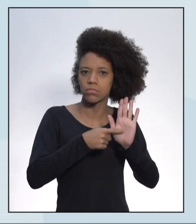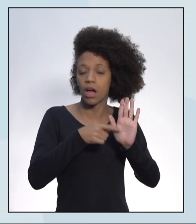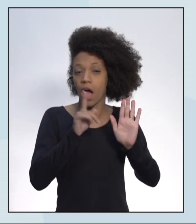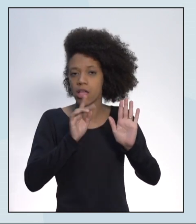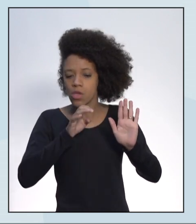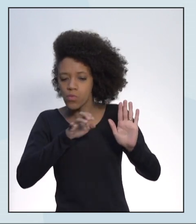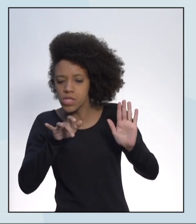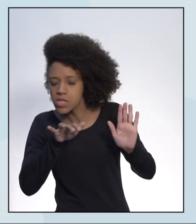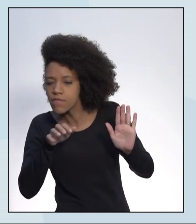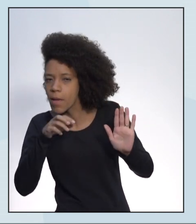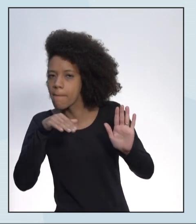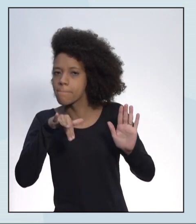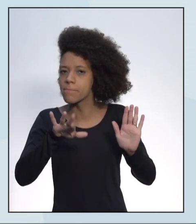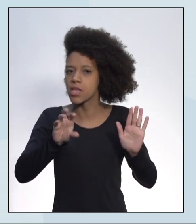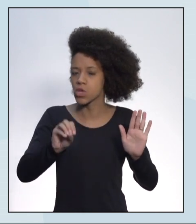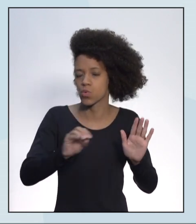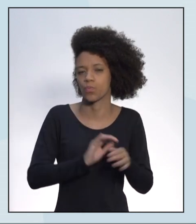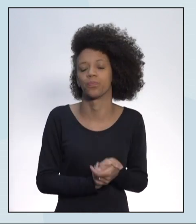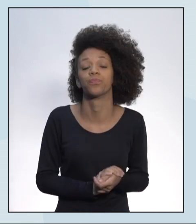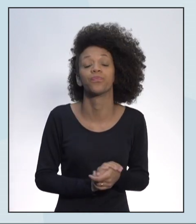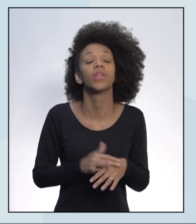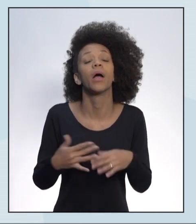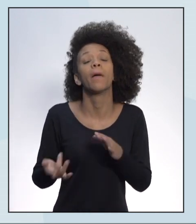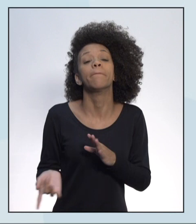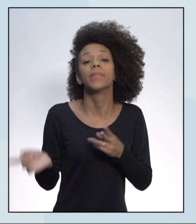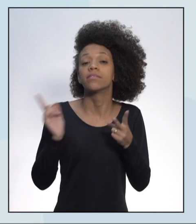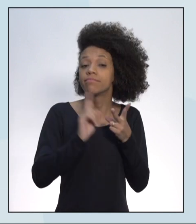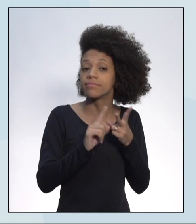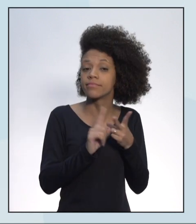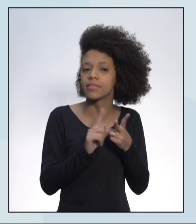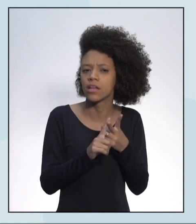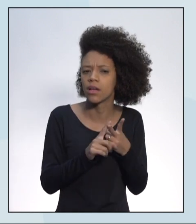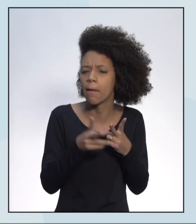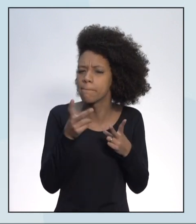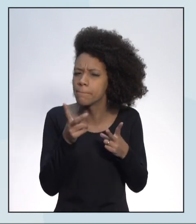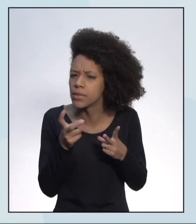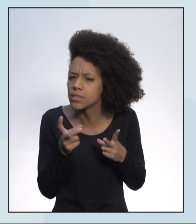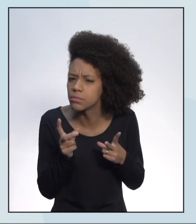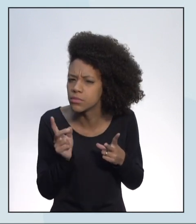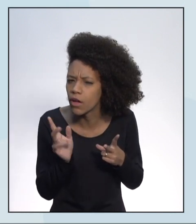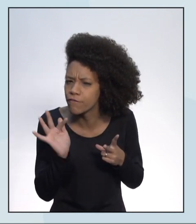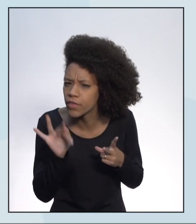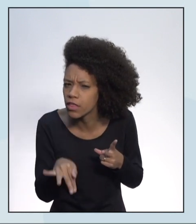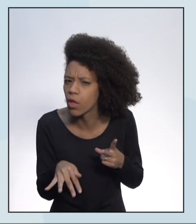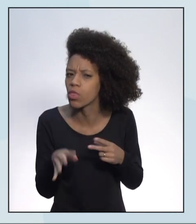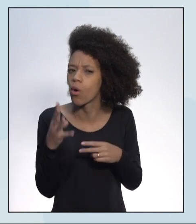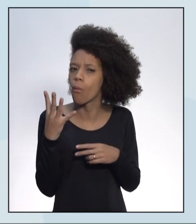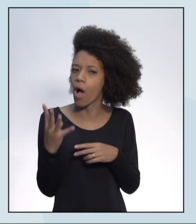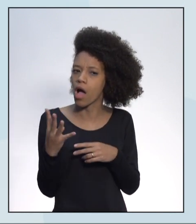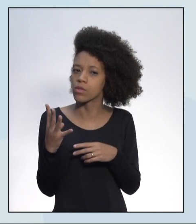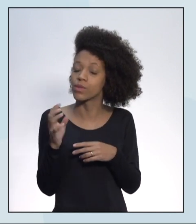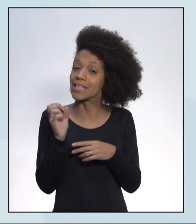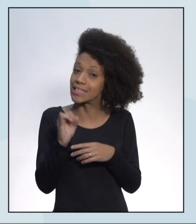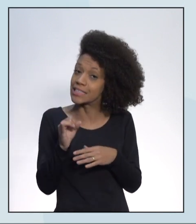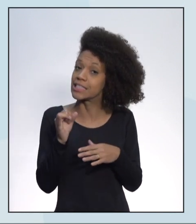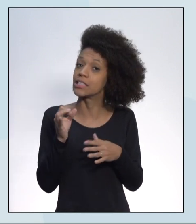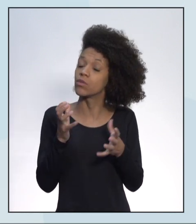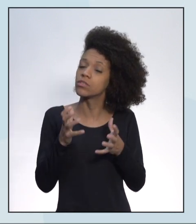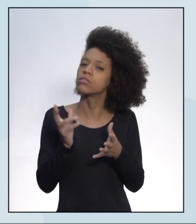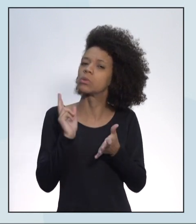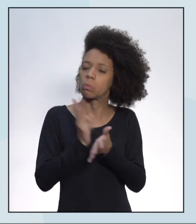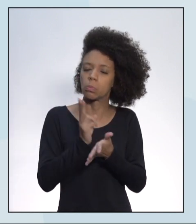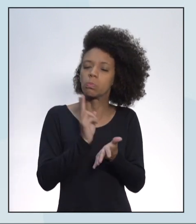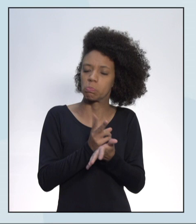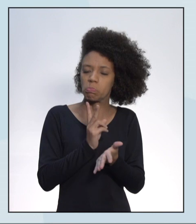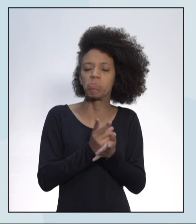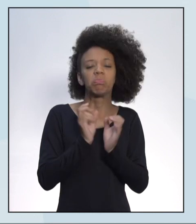o acento. Né? Entendi. Mas vamos para a segunda. Observe, pessoal, que a resposta final deu 4, né? É que se eu quisesse continuar, eu continuaria. Né? Eu